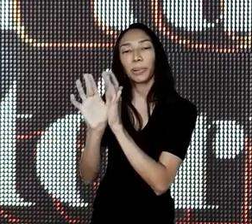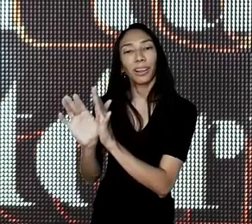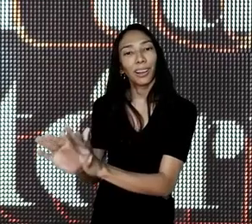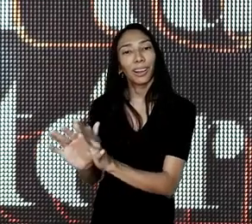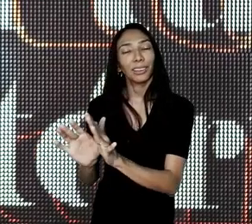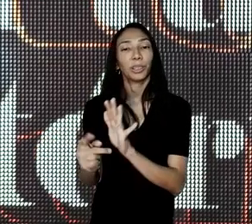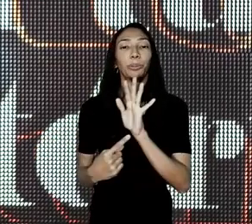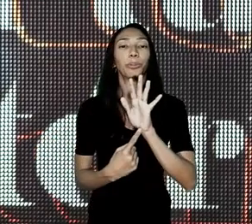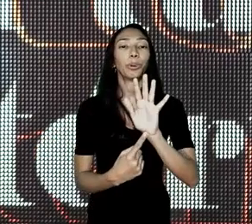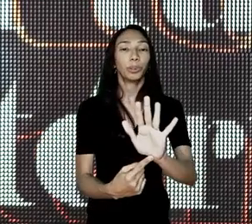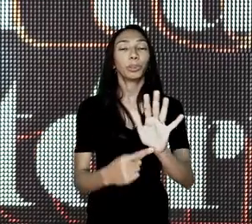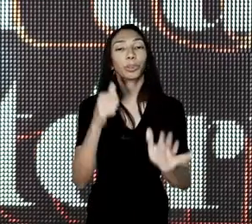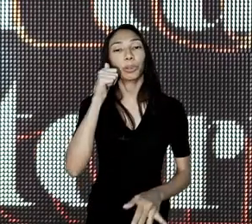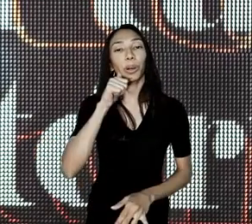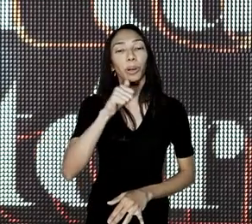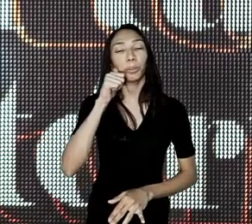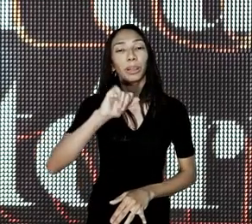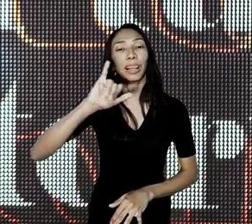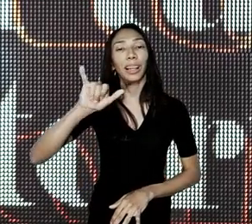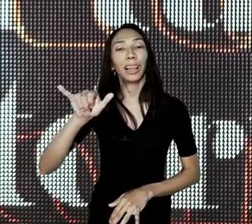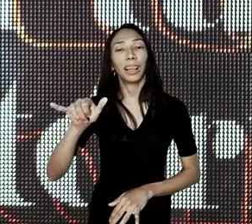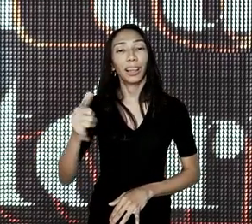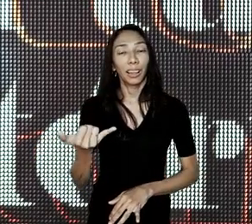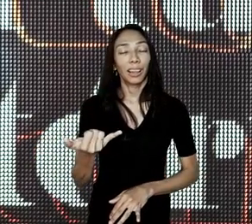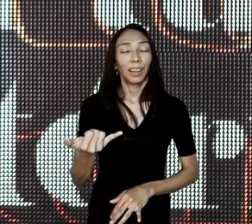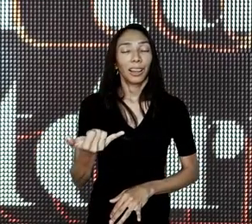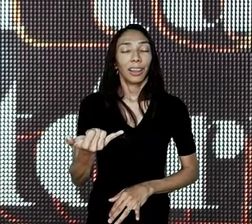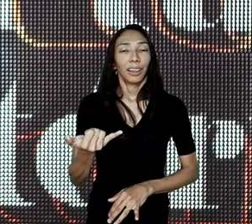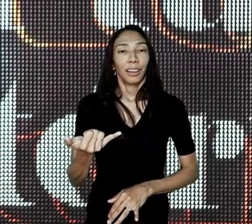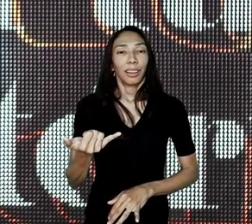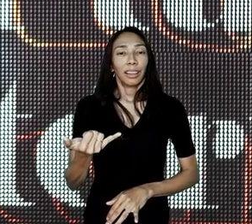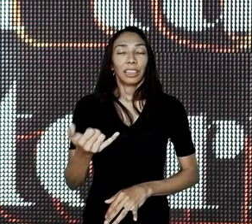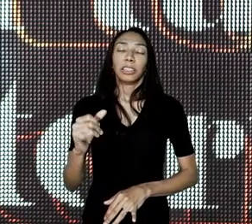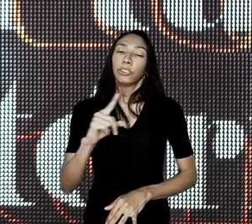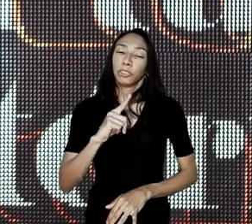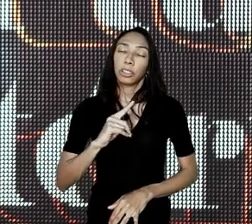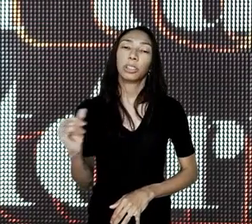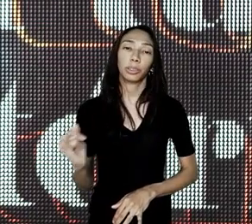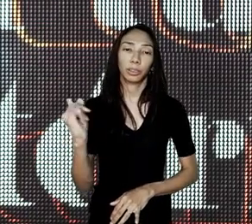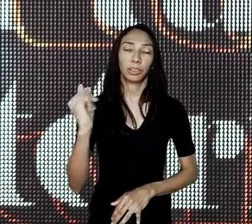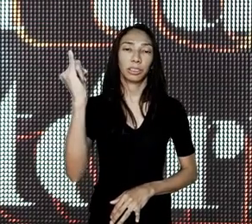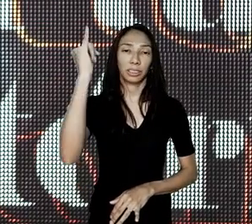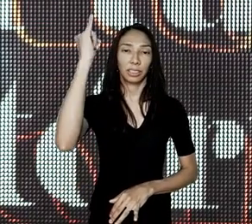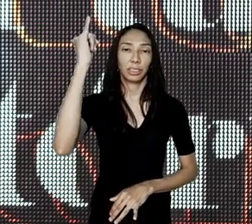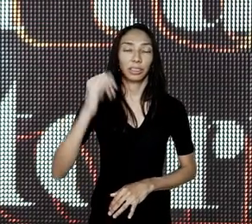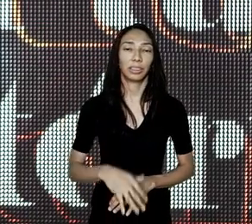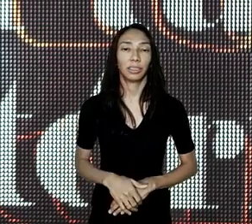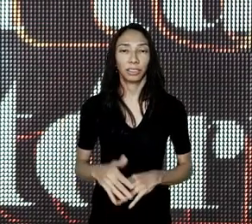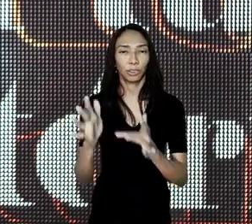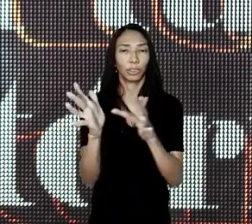que provavelmente conhecia aquela mulher há anos, que aquela mulher importava tanto quanto a sua filha. Deus vê o panorama